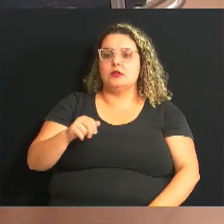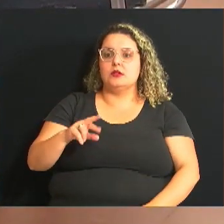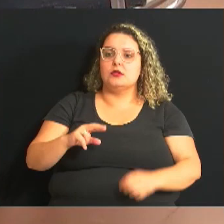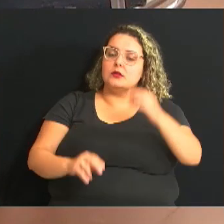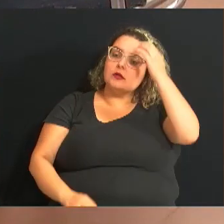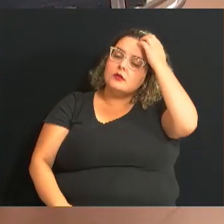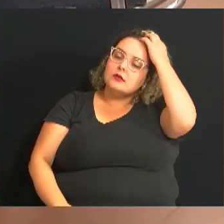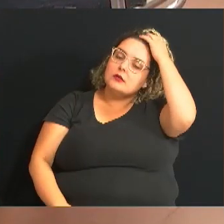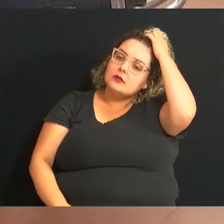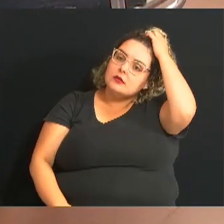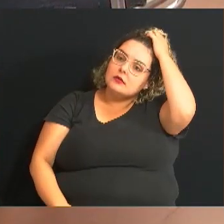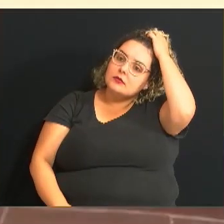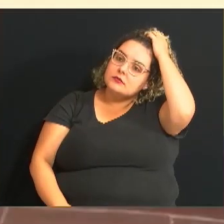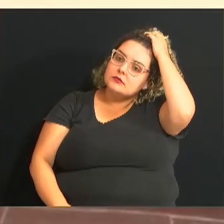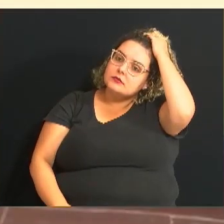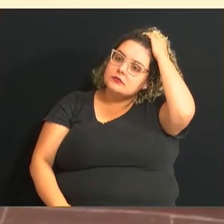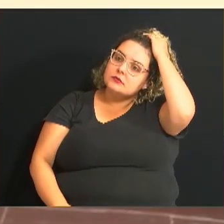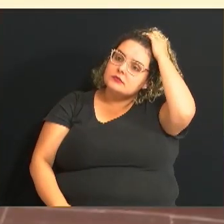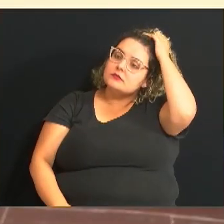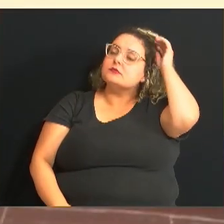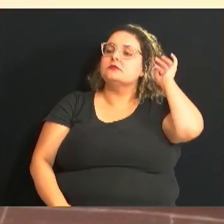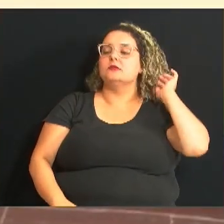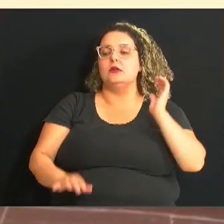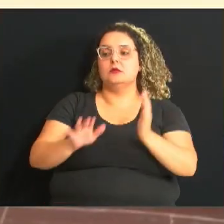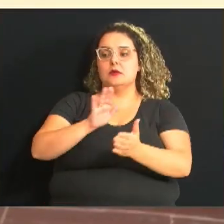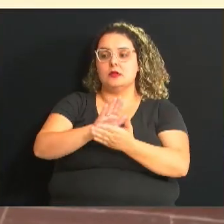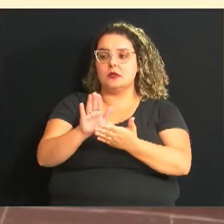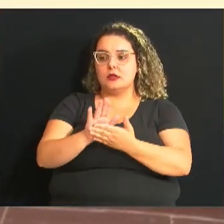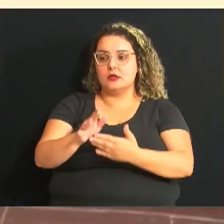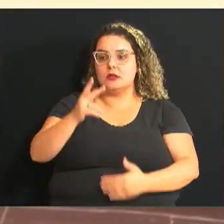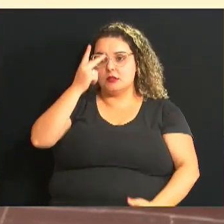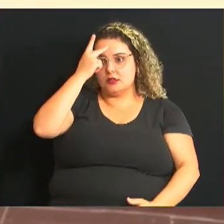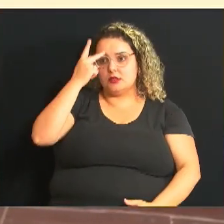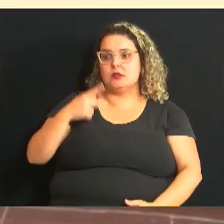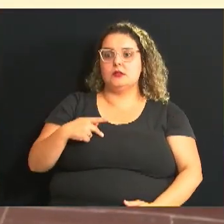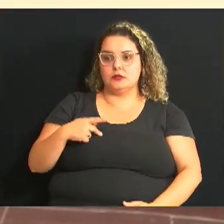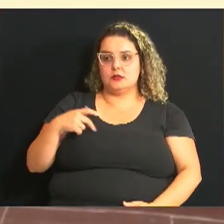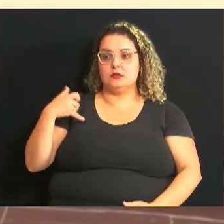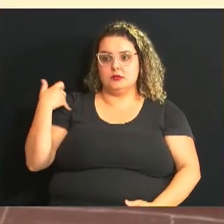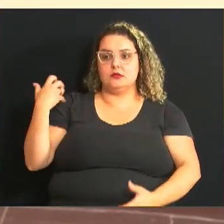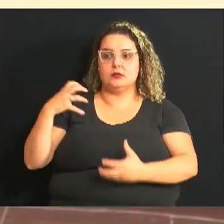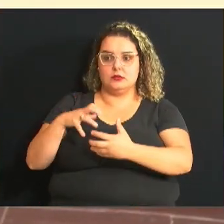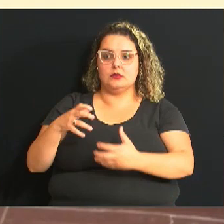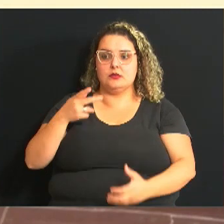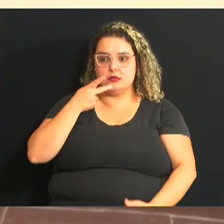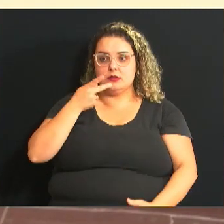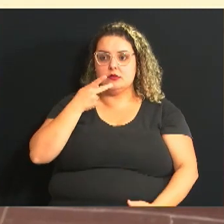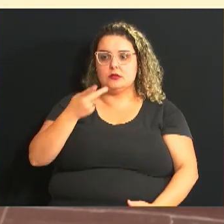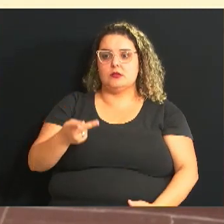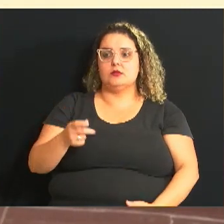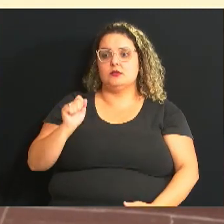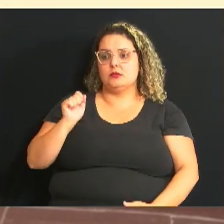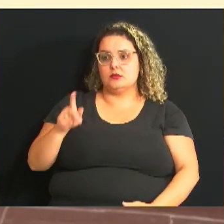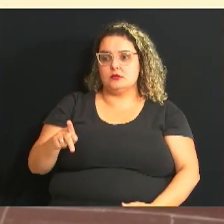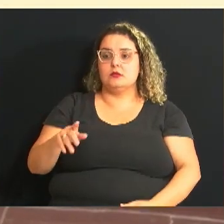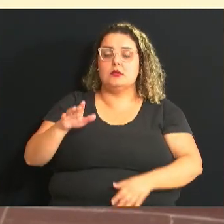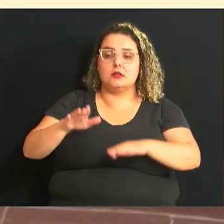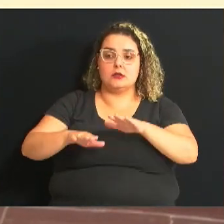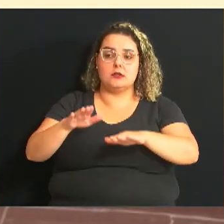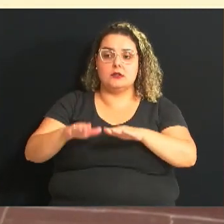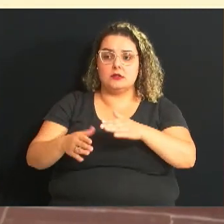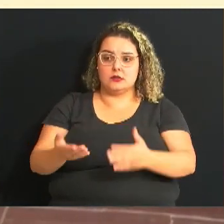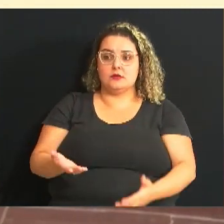que ela teve, principalmente as próprias pessoas idosas, né? A gente fala, os aposentados, muitas vezes eles acabam